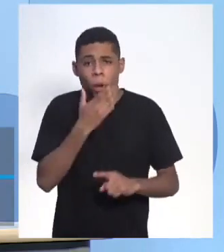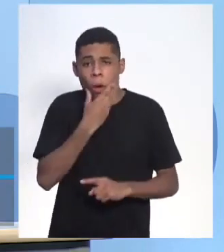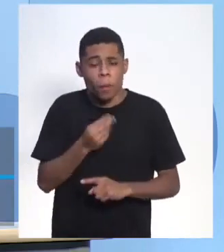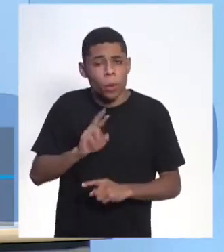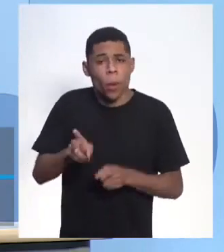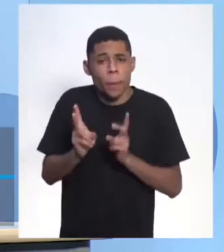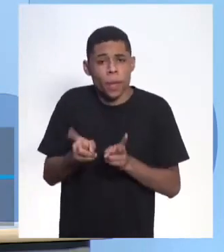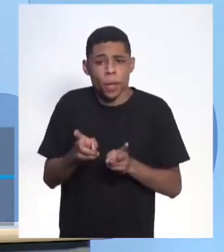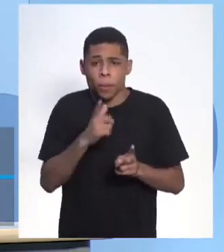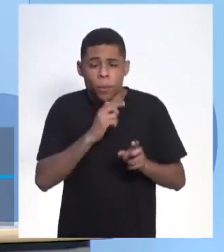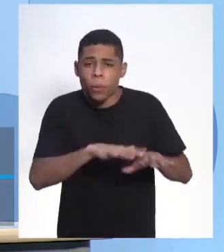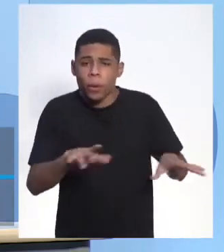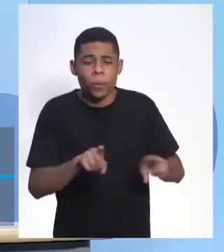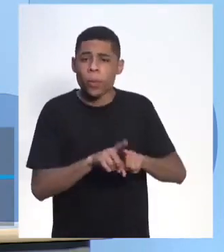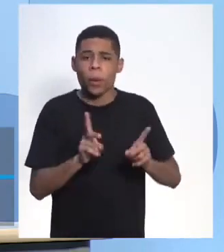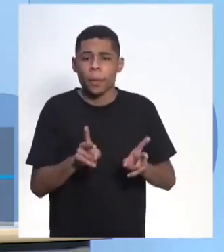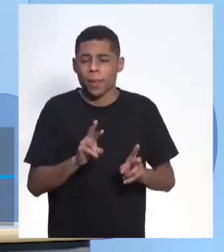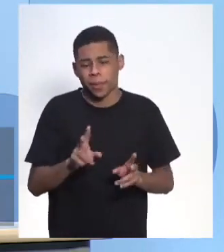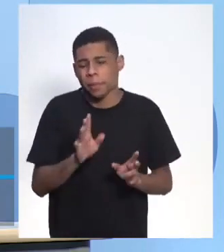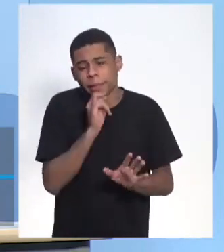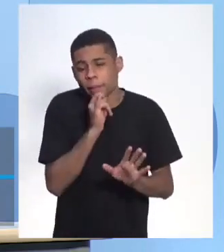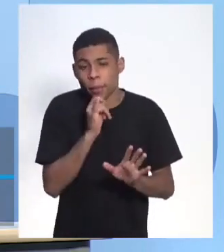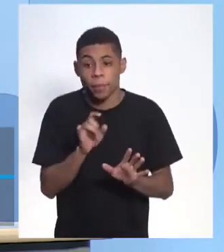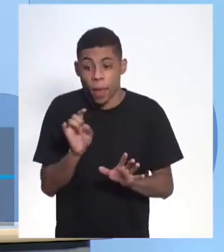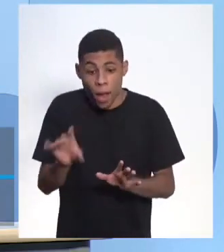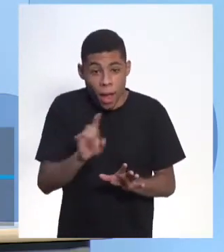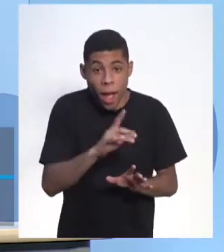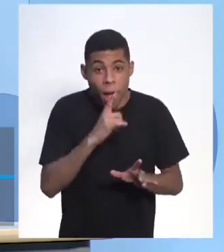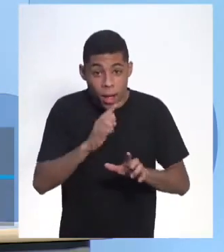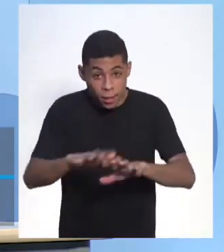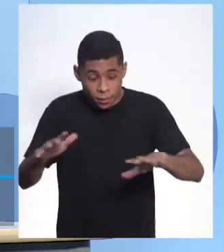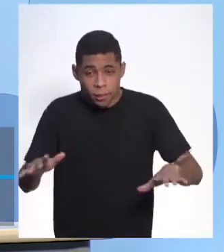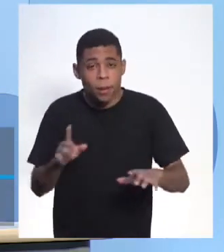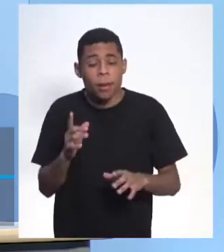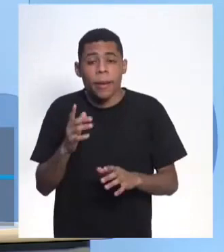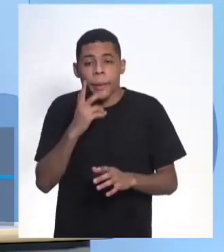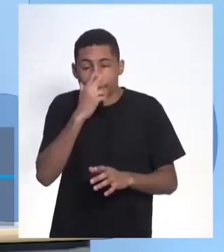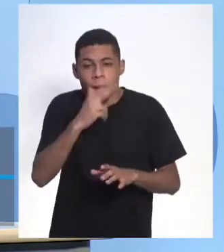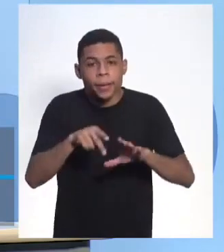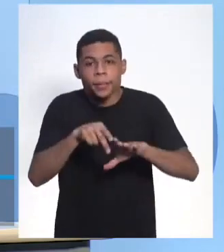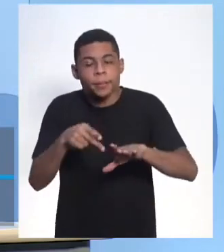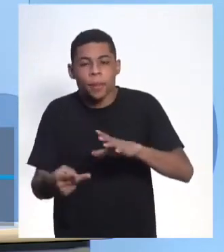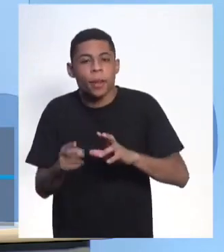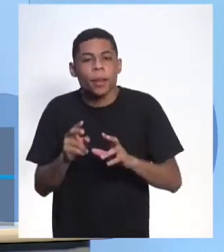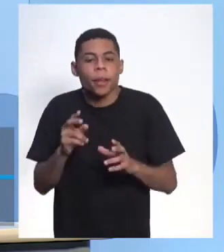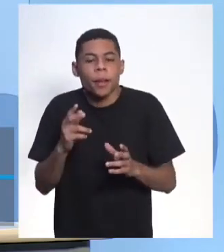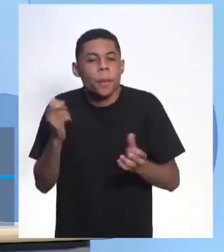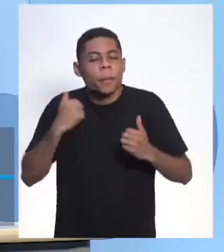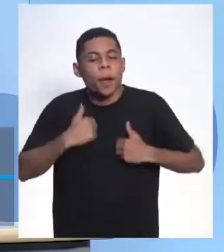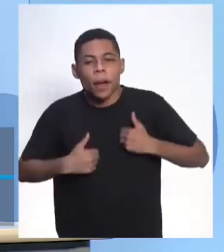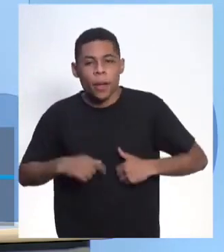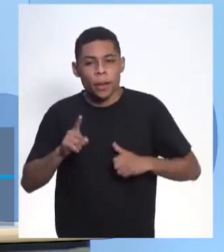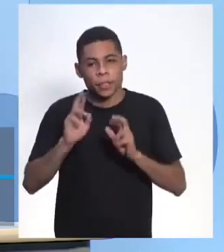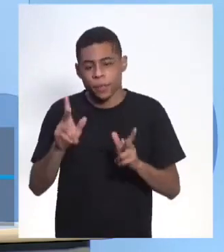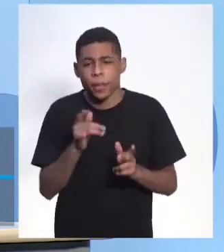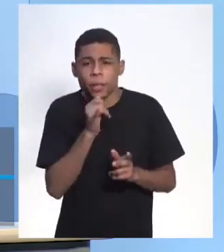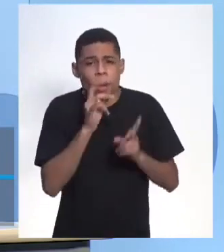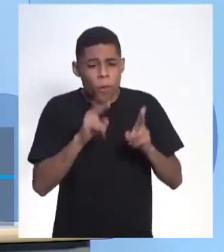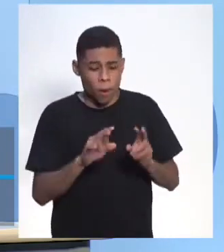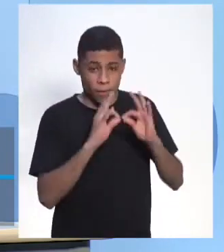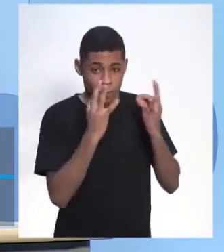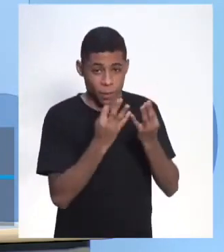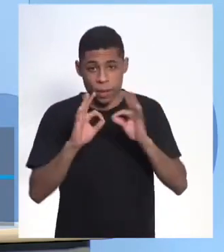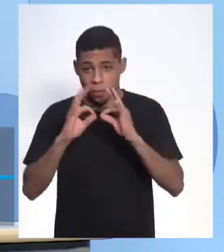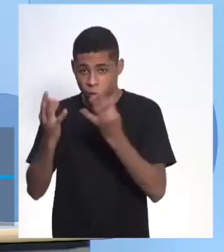essa metáfora, né? Para cada rio é um banho diferente. Então, para cada grupo familiar, para cada condição econômica,